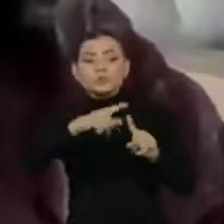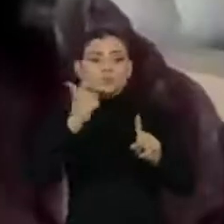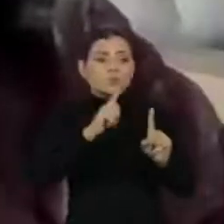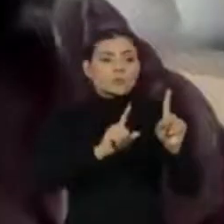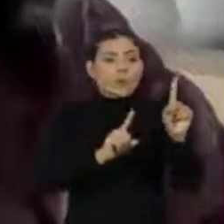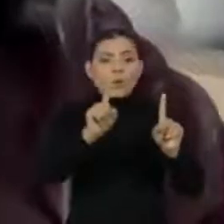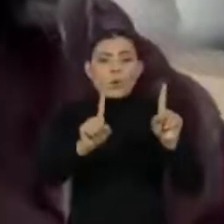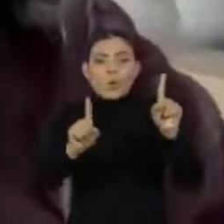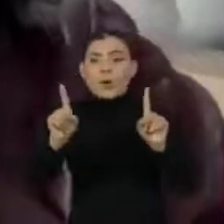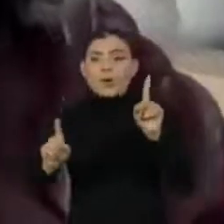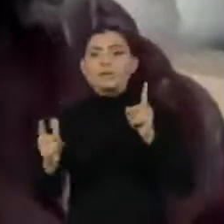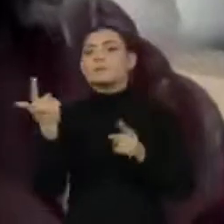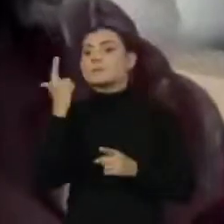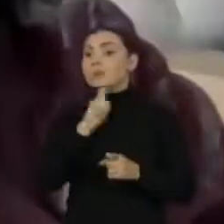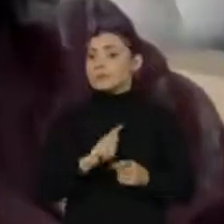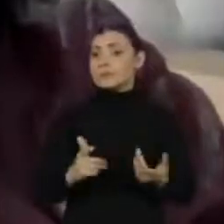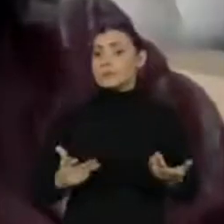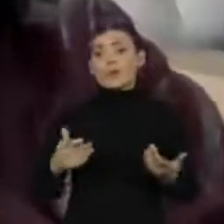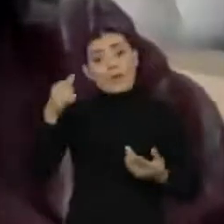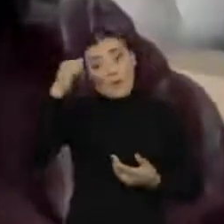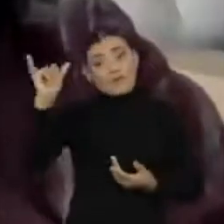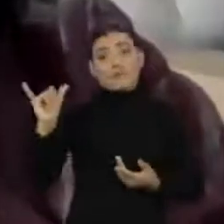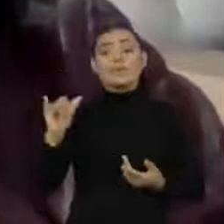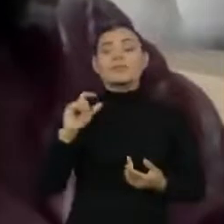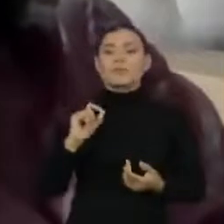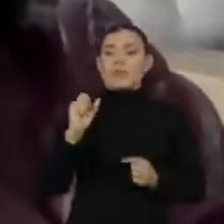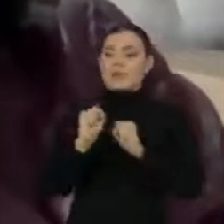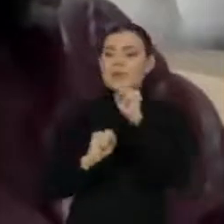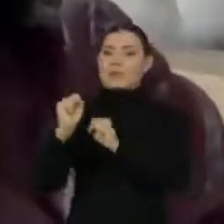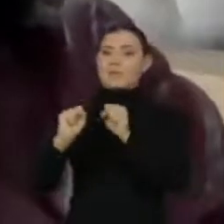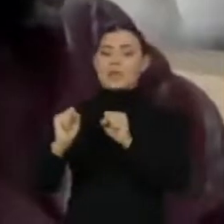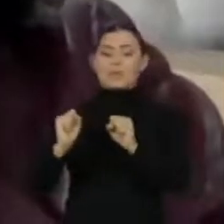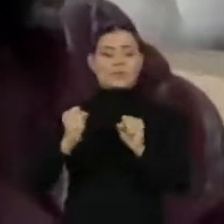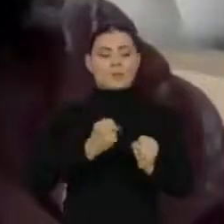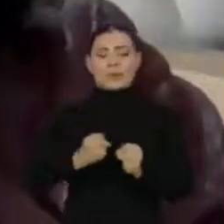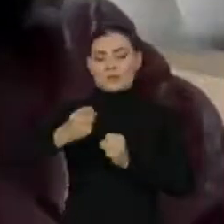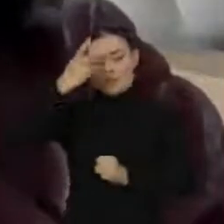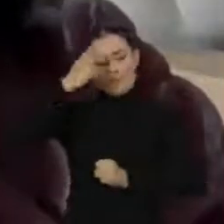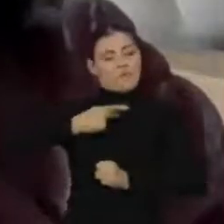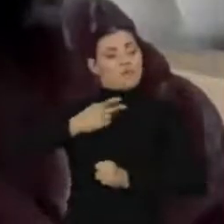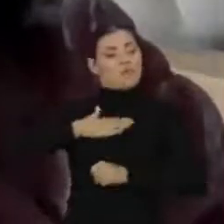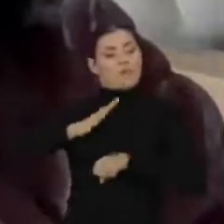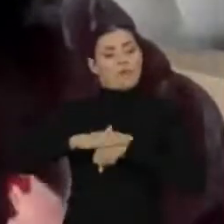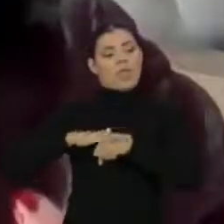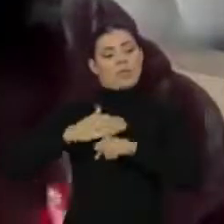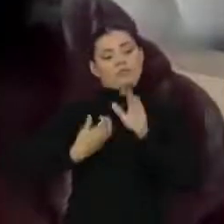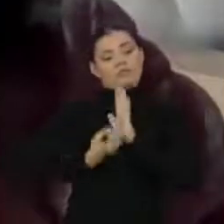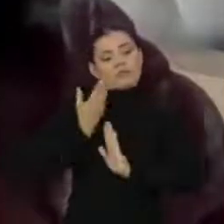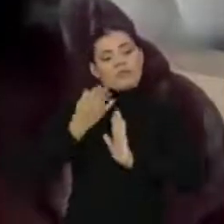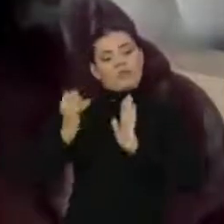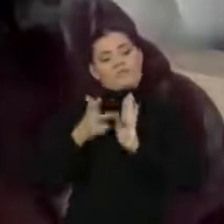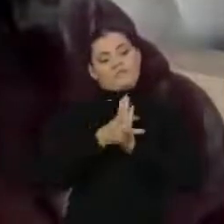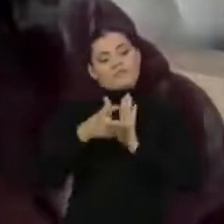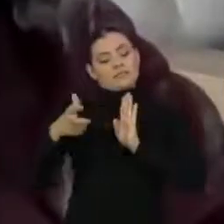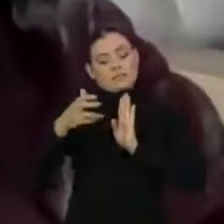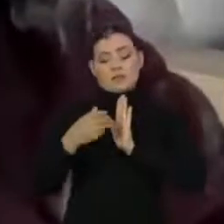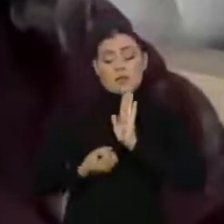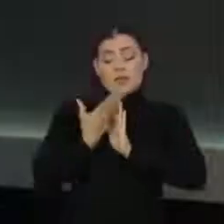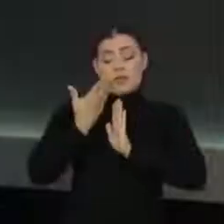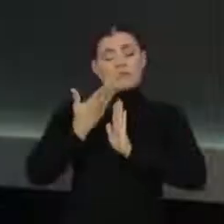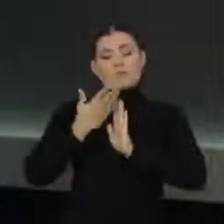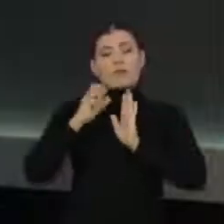aumentar a concorrência, e isso vai impedir que essas empresas que detêm hoje a patente cobrem um valor abusivo em cima